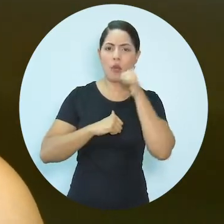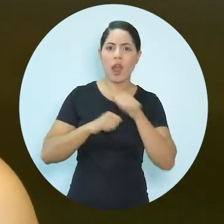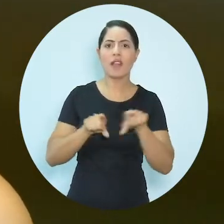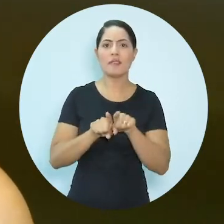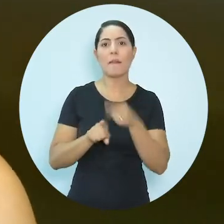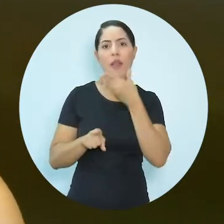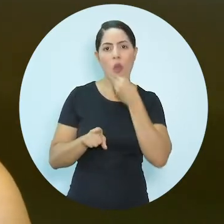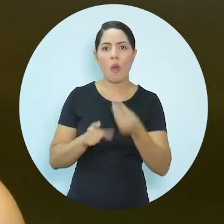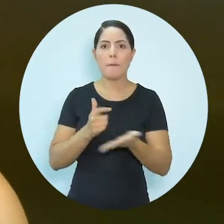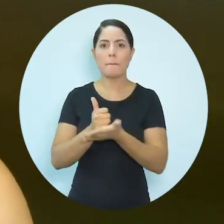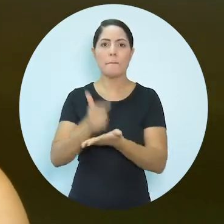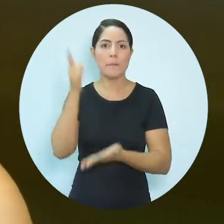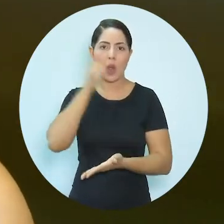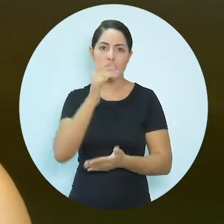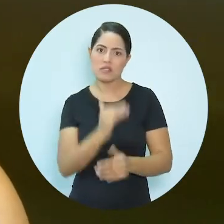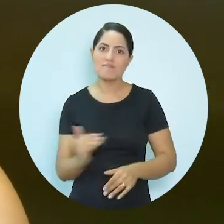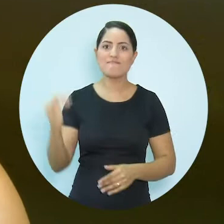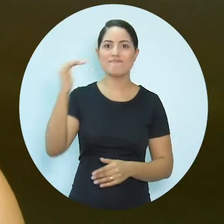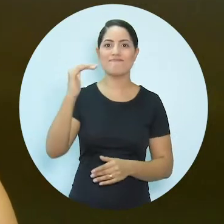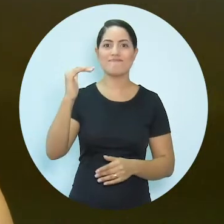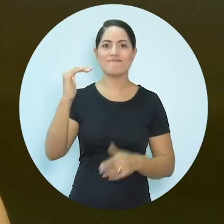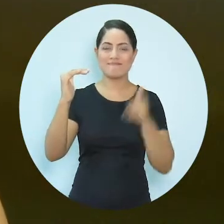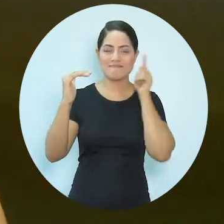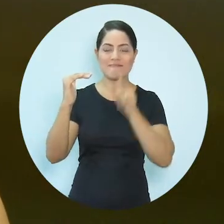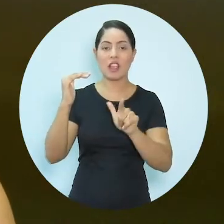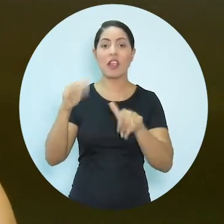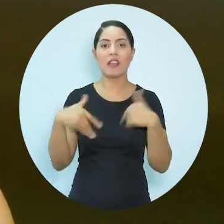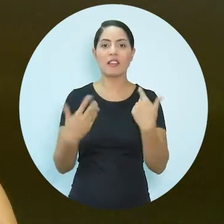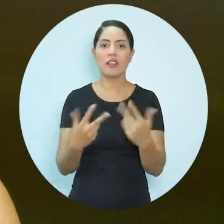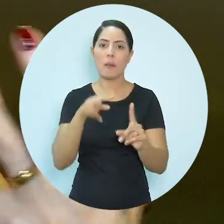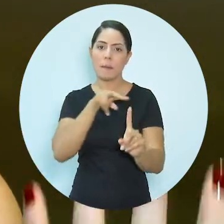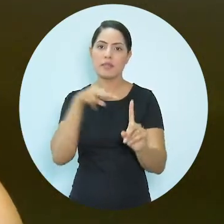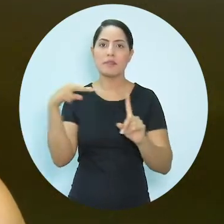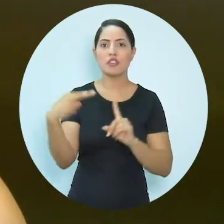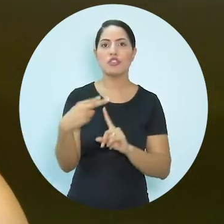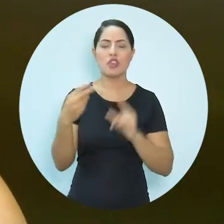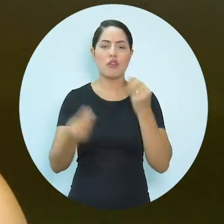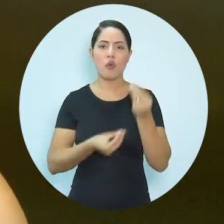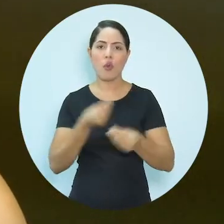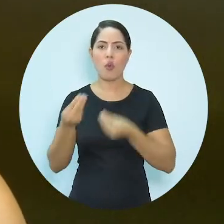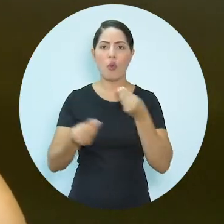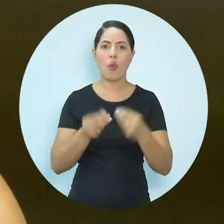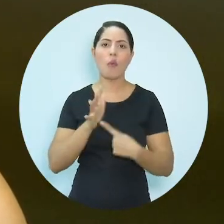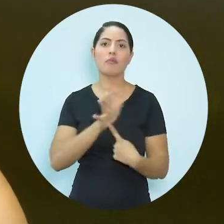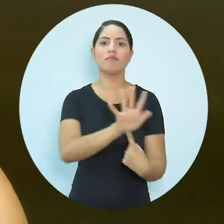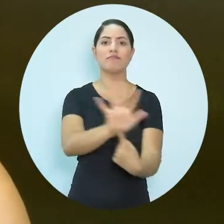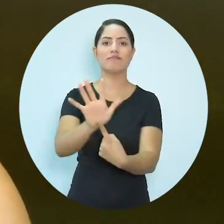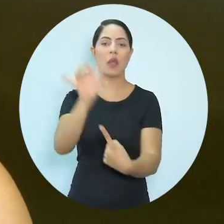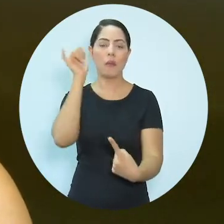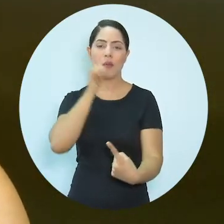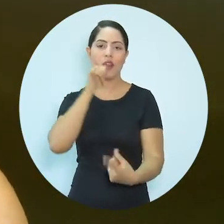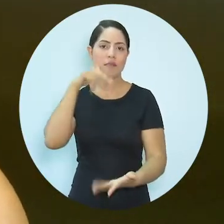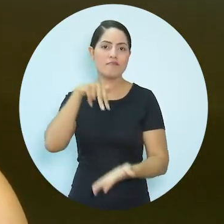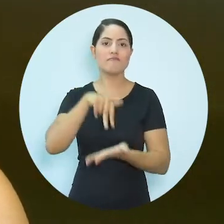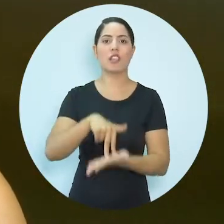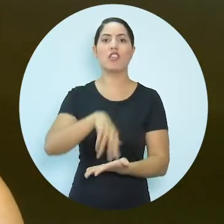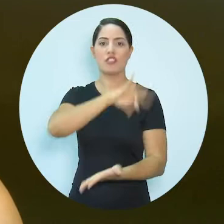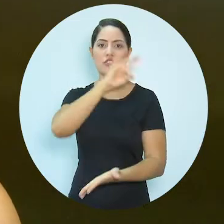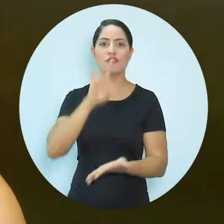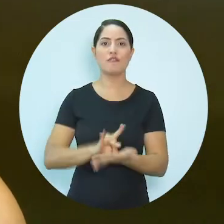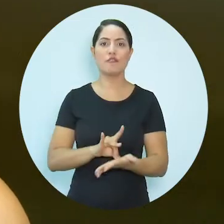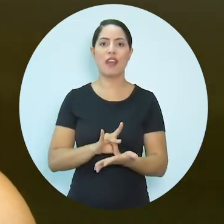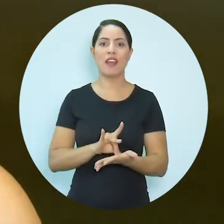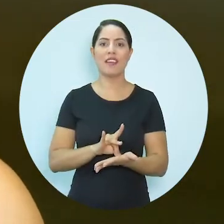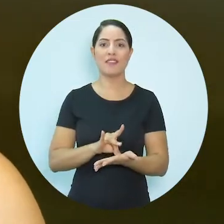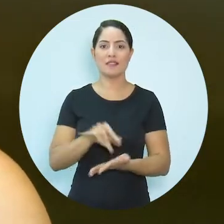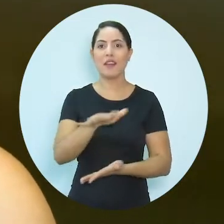apoios de mulheres e homens para chegar onde ela chegou. Enfim, o objetivo é a gente dar visibilidade a essas mulheres que conseguiram destaque em